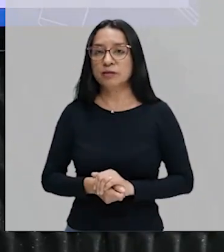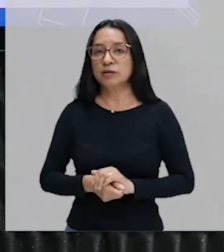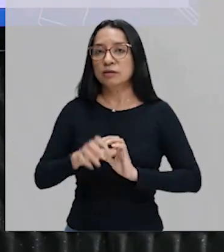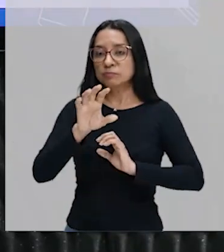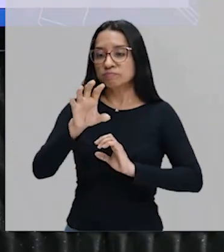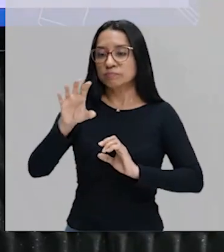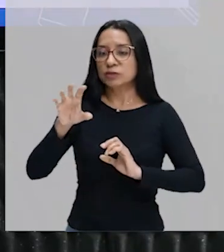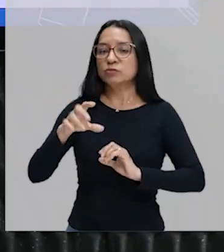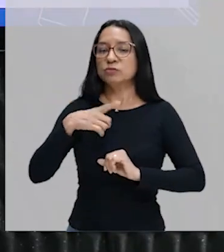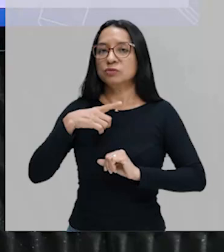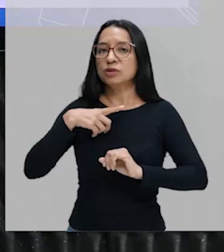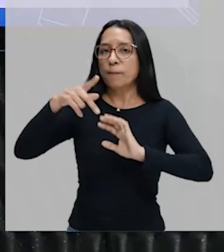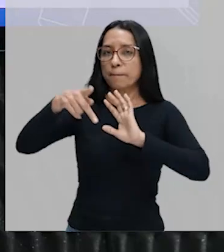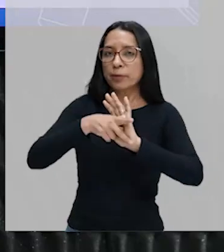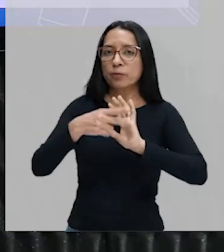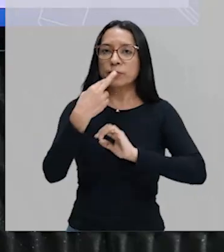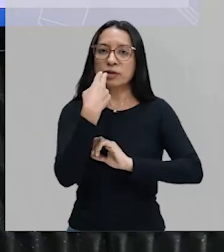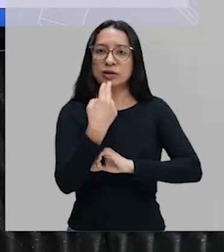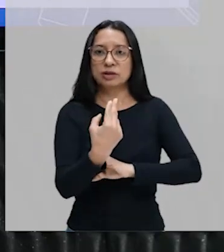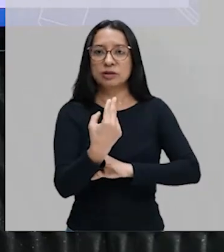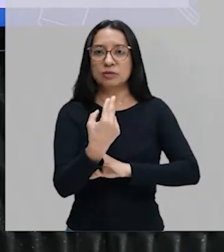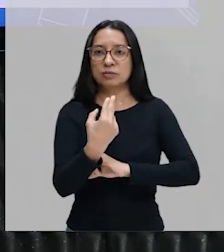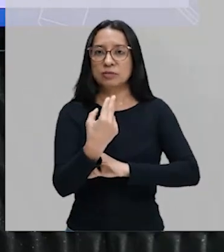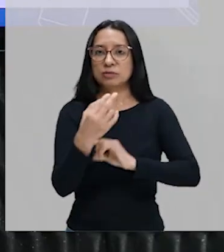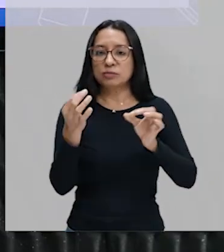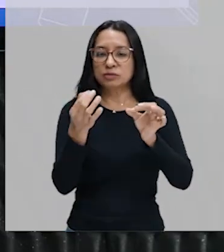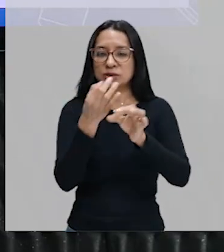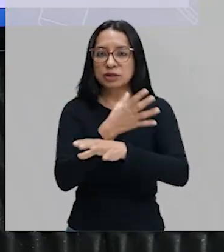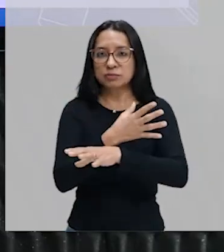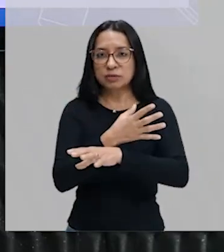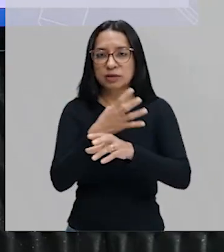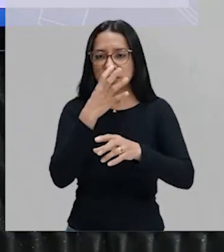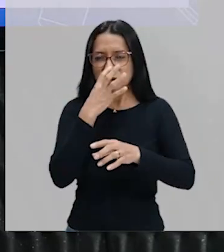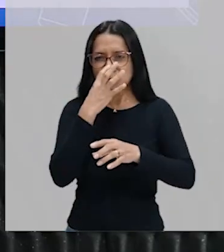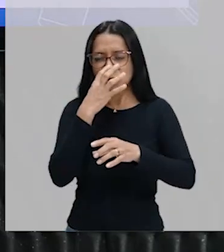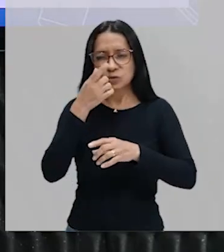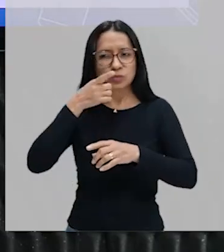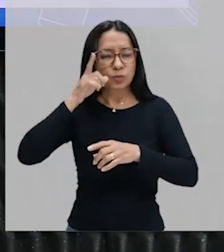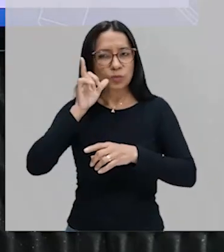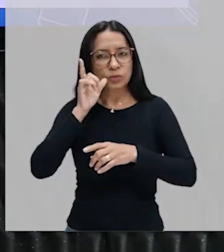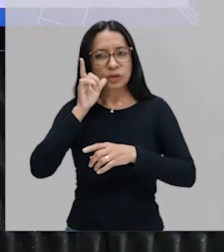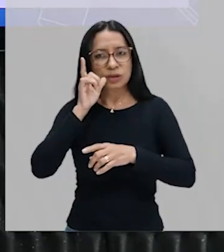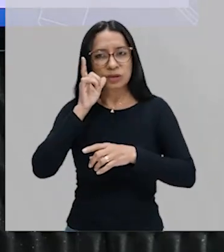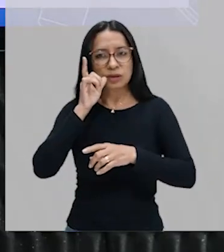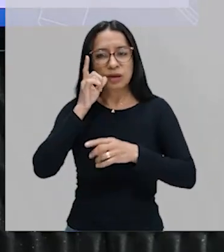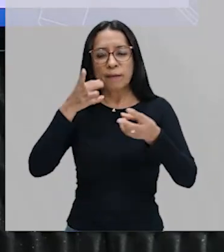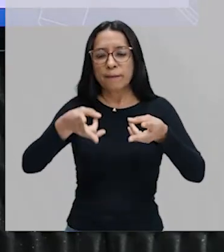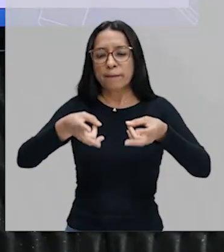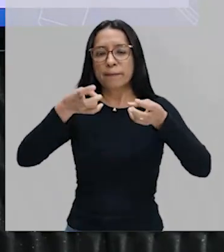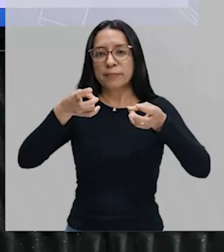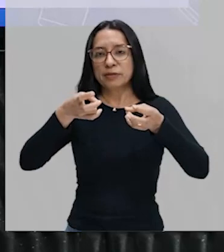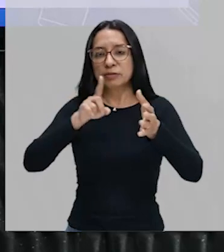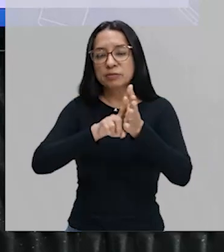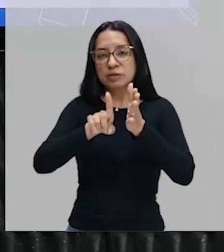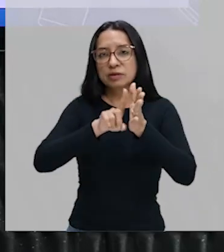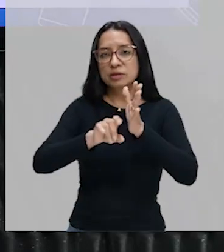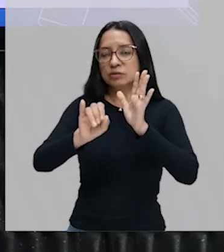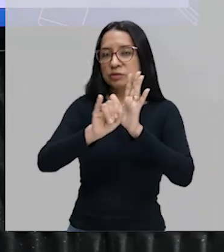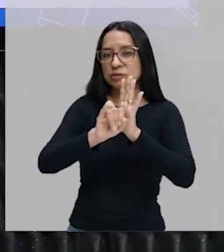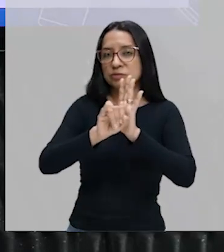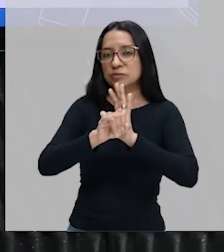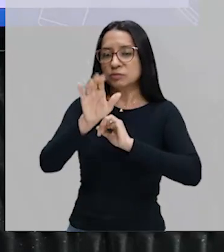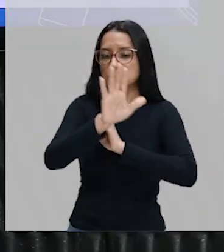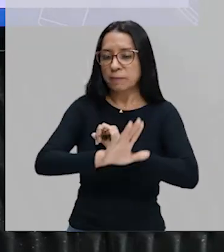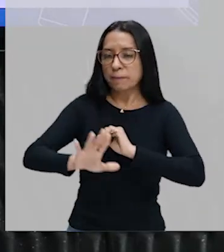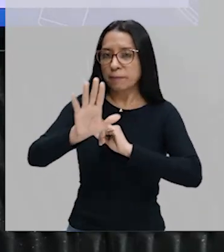exemplo. Eu estava assistindo ontem, né, só para finalizar, como você percebe que essa questão de identificação com a sua pátria e com a sua nação,